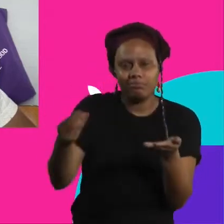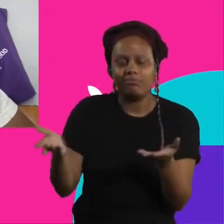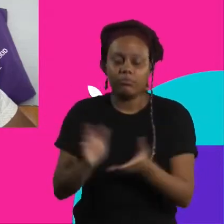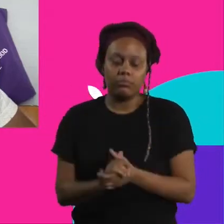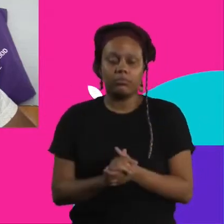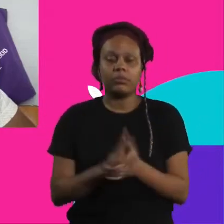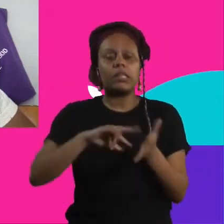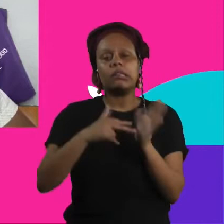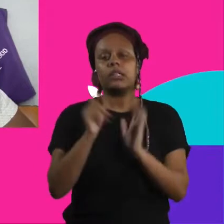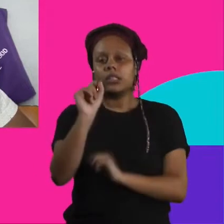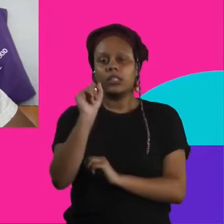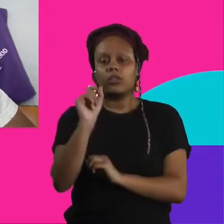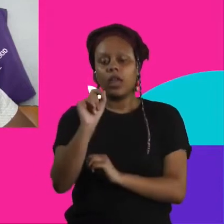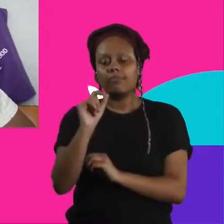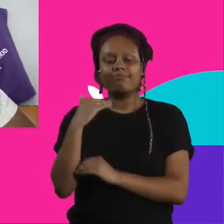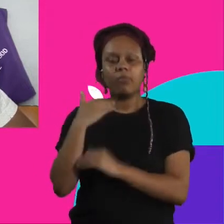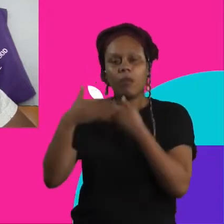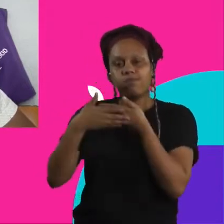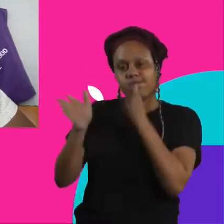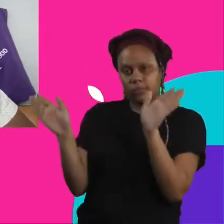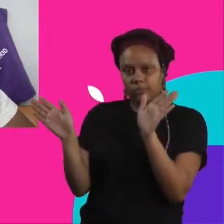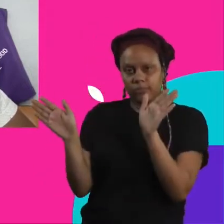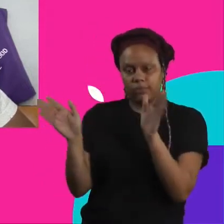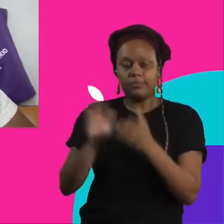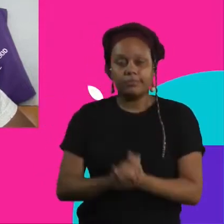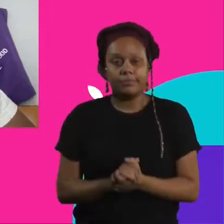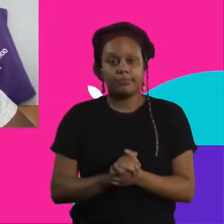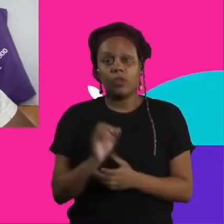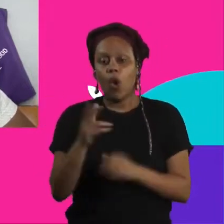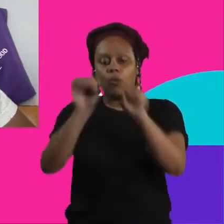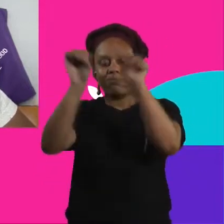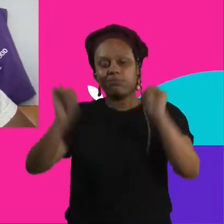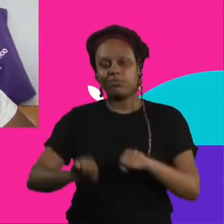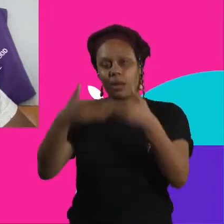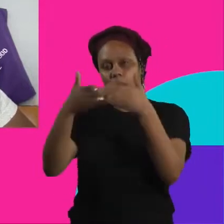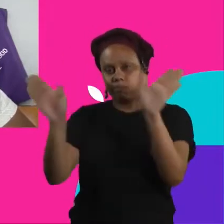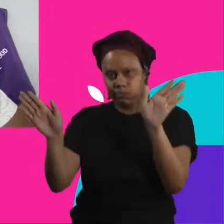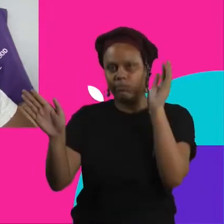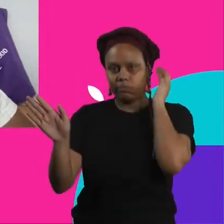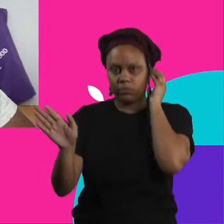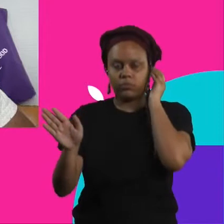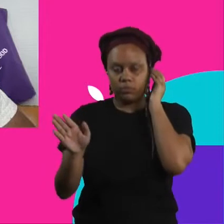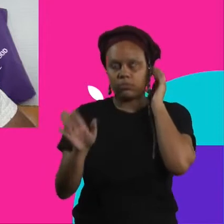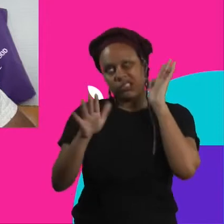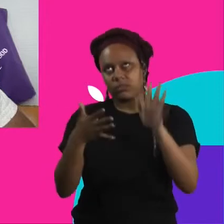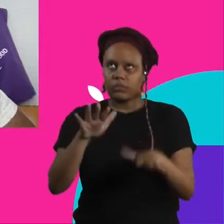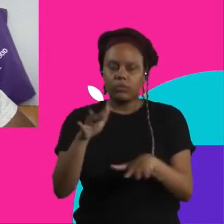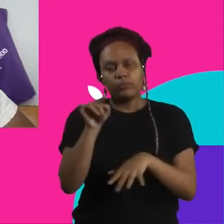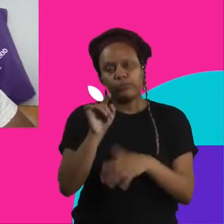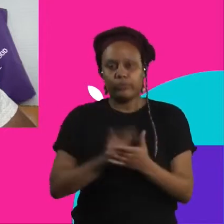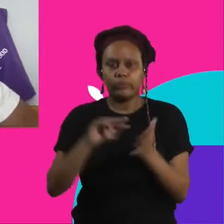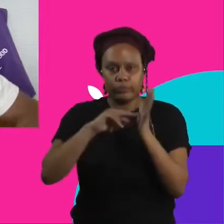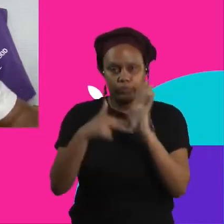Banking significa banco aberto, né? Ou o sistema bancário aberto, seria mais dessa forma, né? Então,